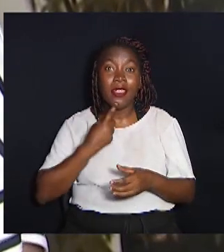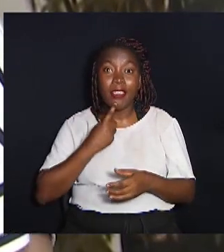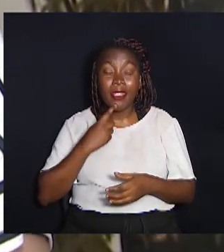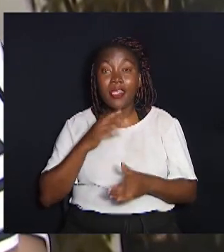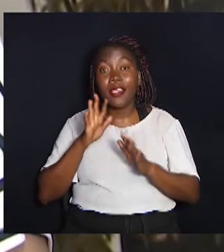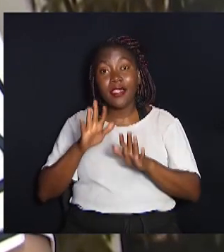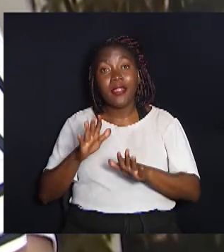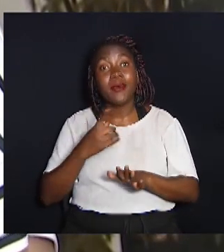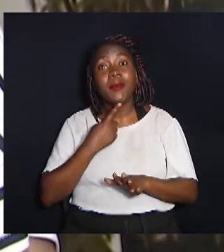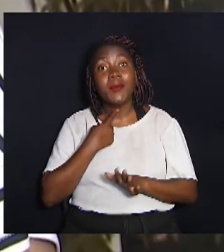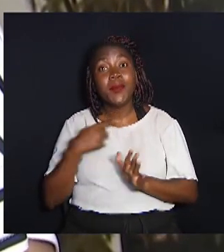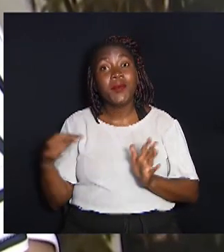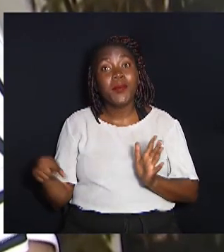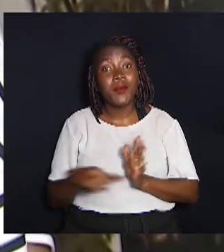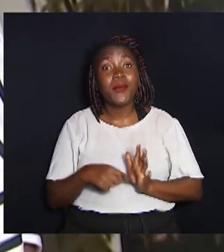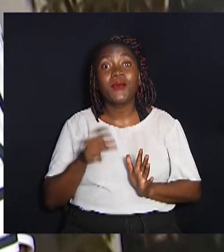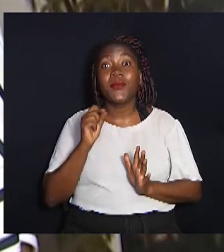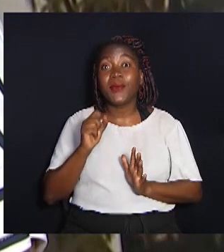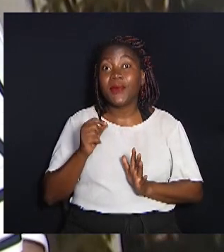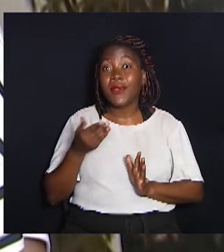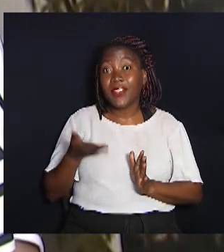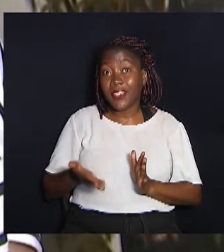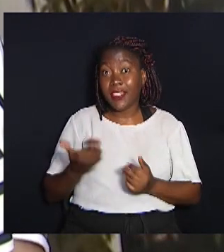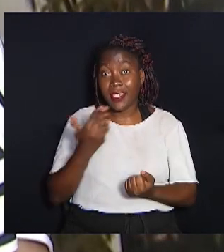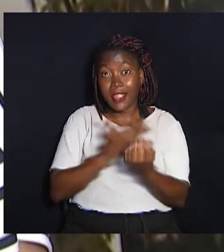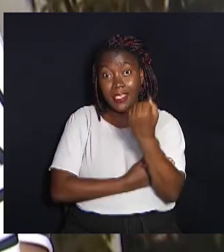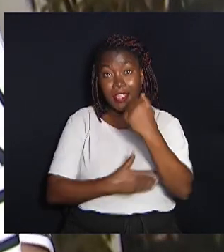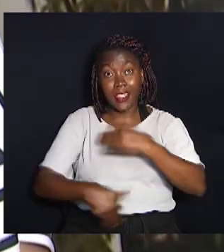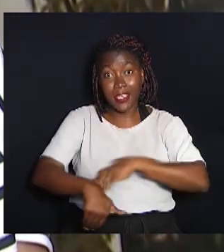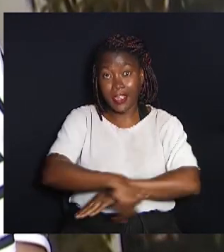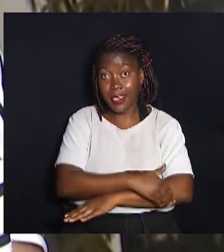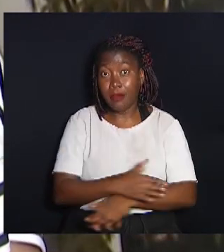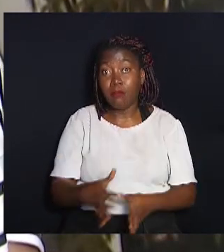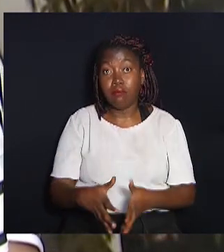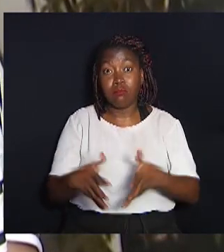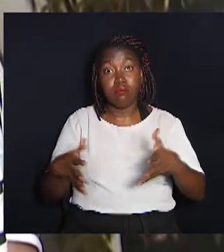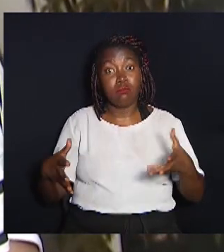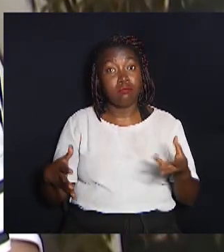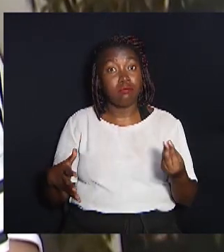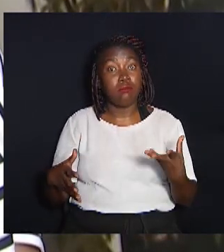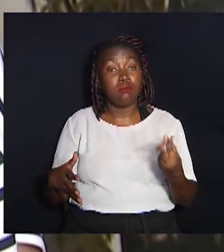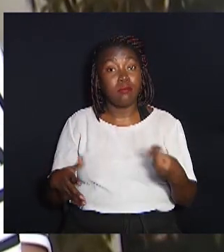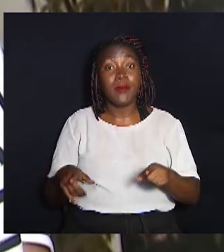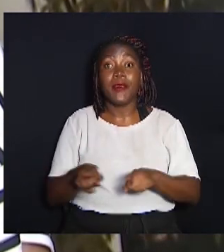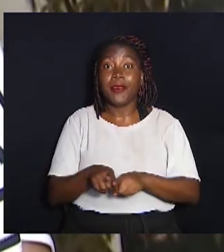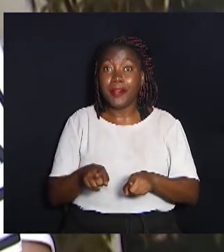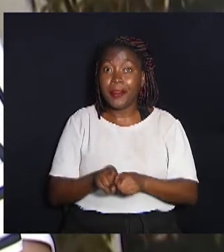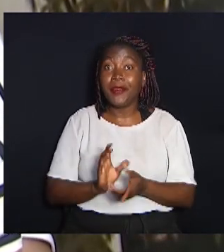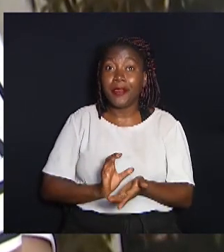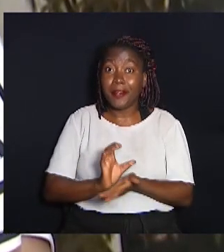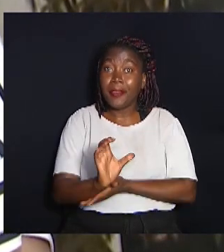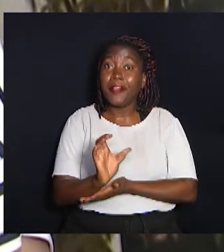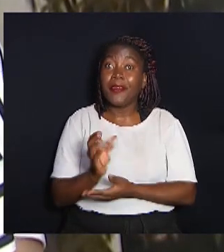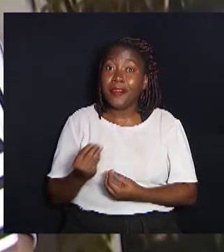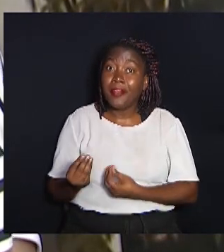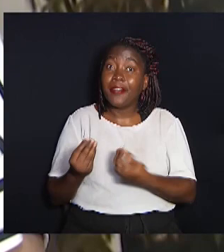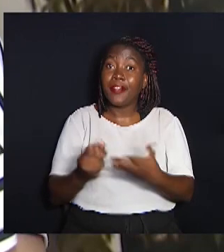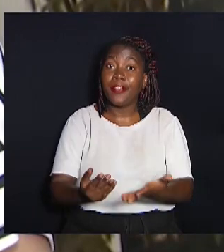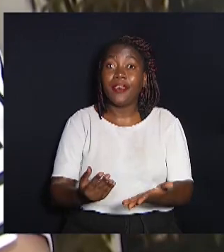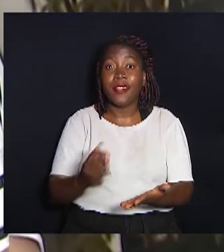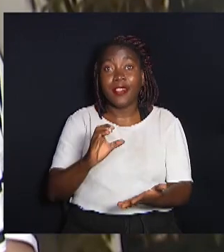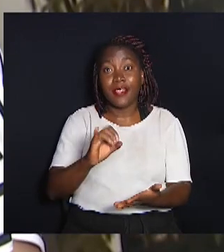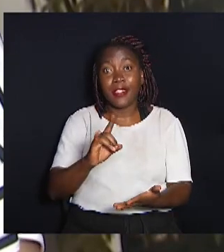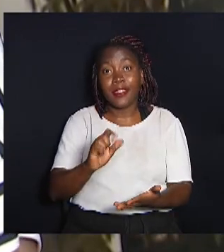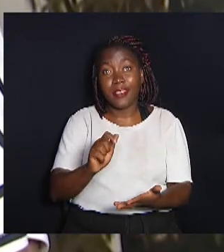nossa intenção é que esse acervo de ruas venha a crescer bastante, até com a contribuição do cidadão. Né? No pedido